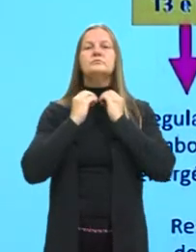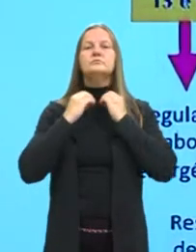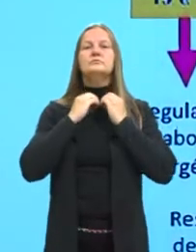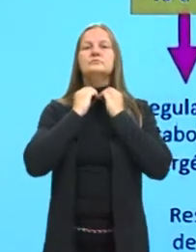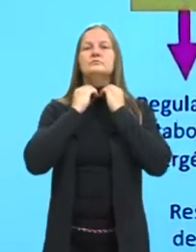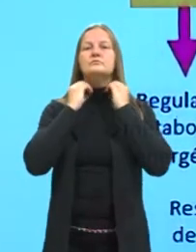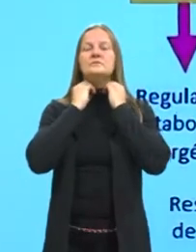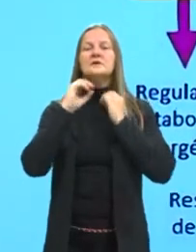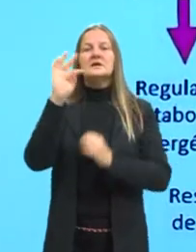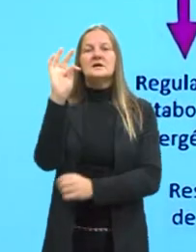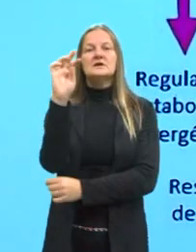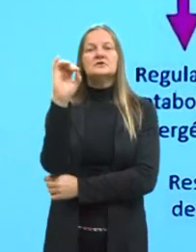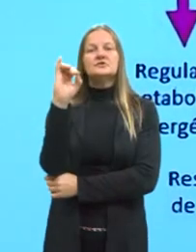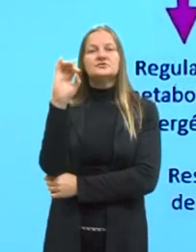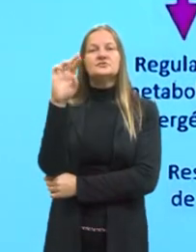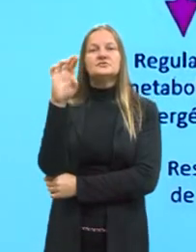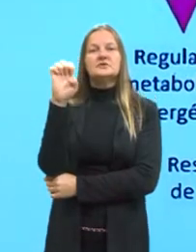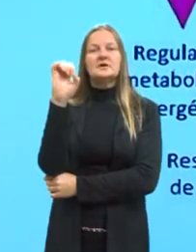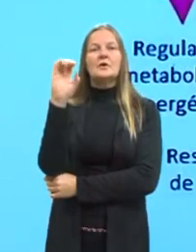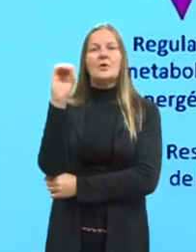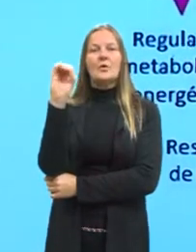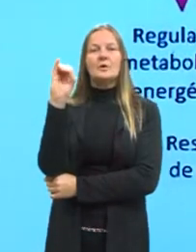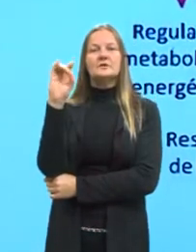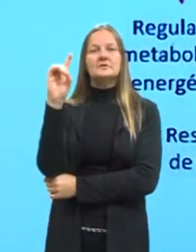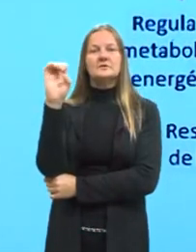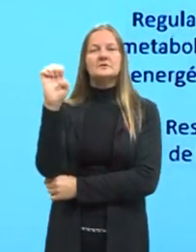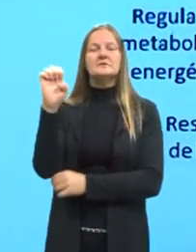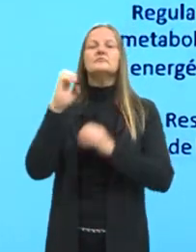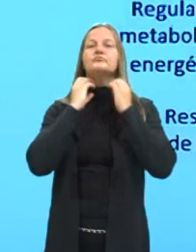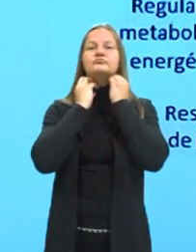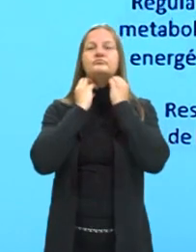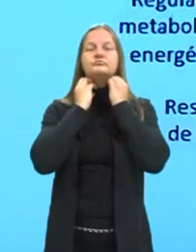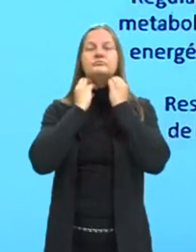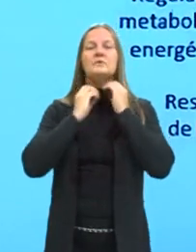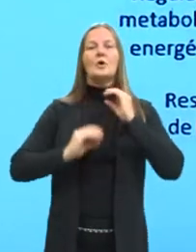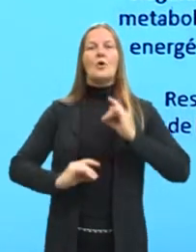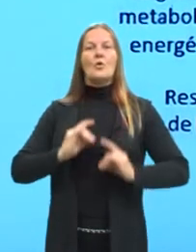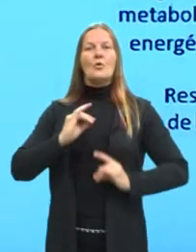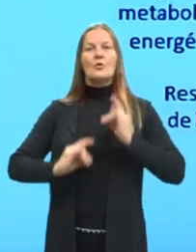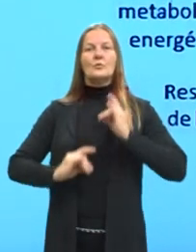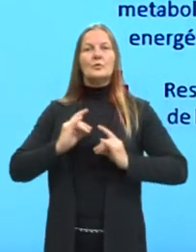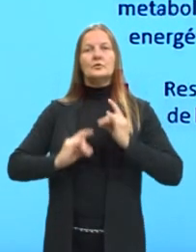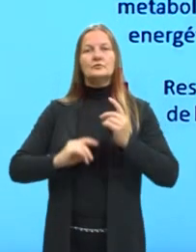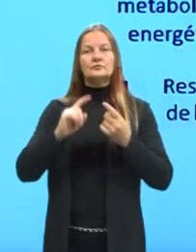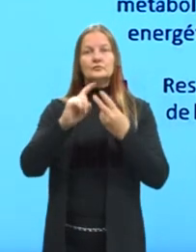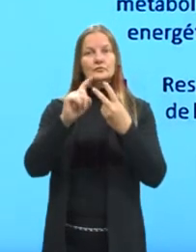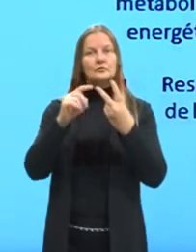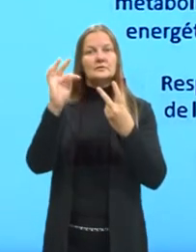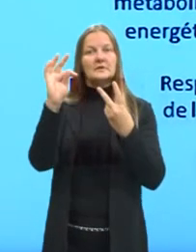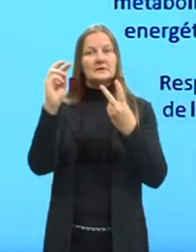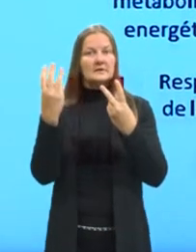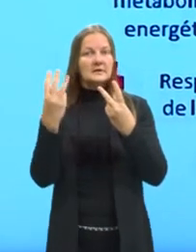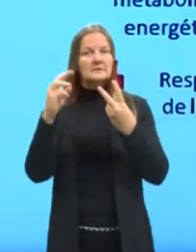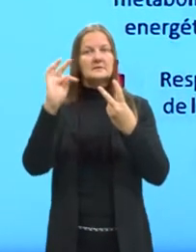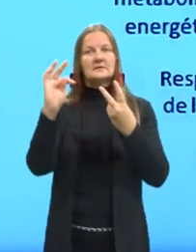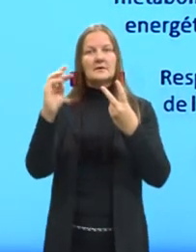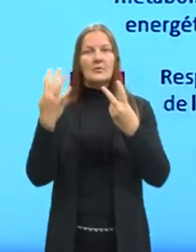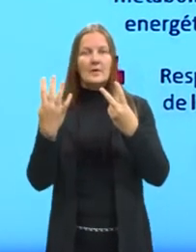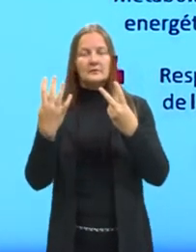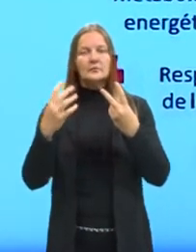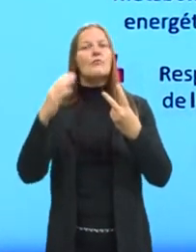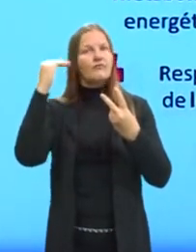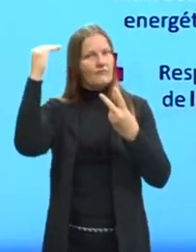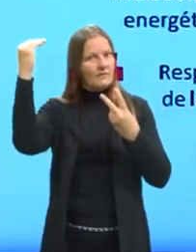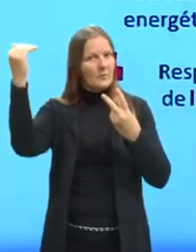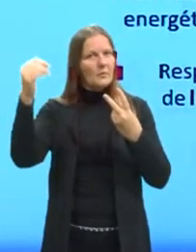que vai atuar na tireoide a tireoide vai produzir o hormônio T3 e T4 tá que é bem